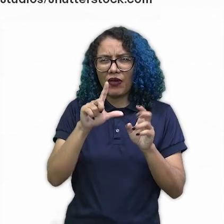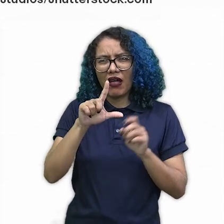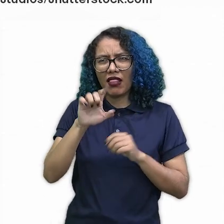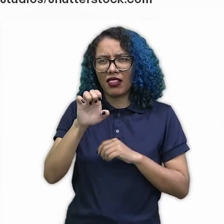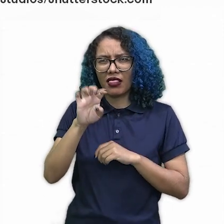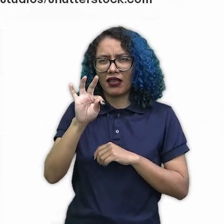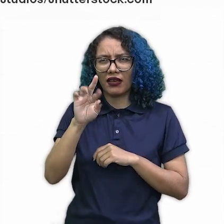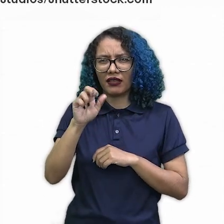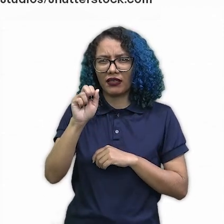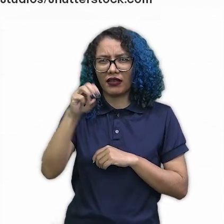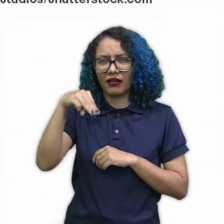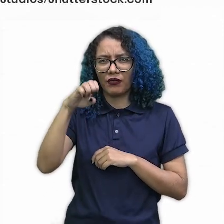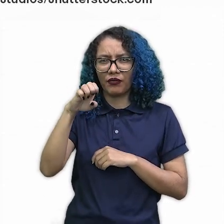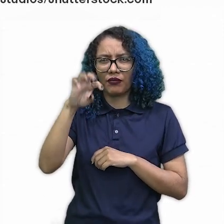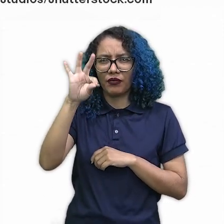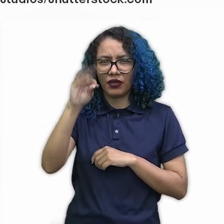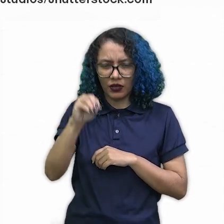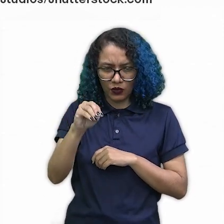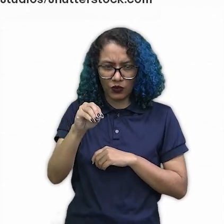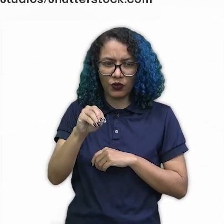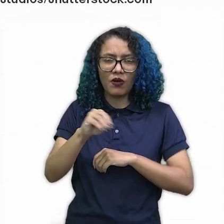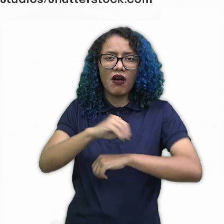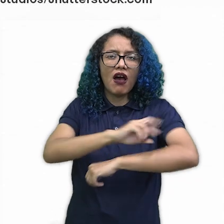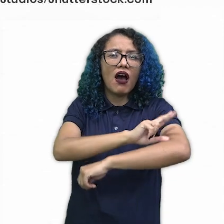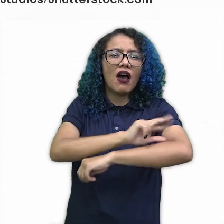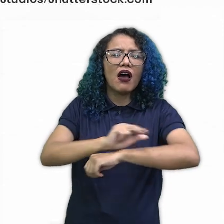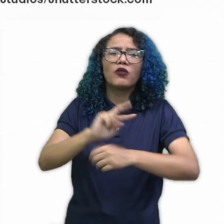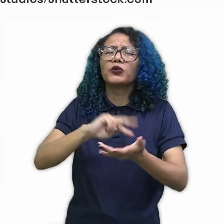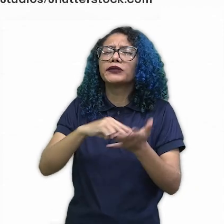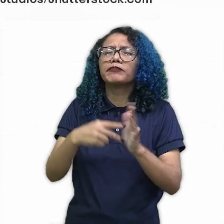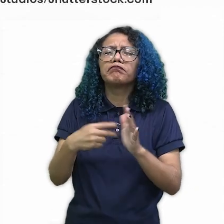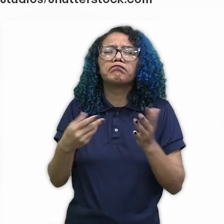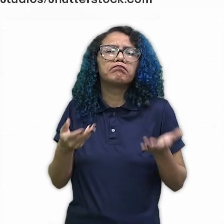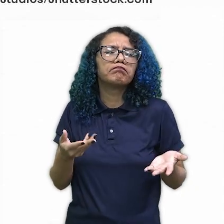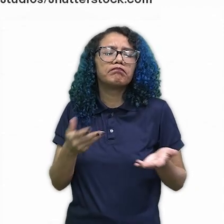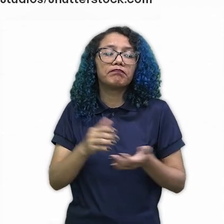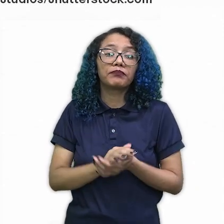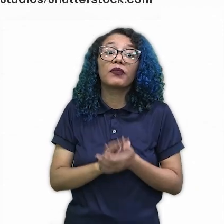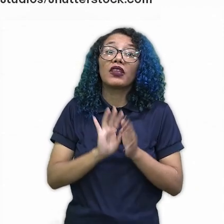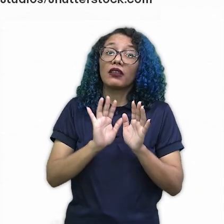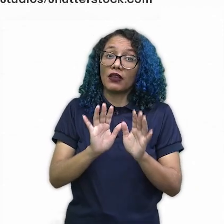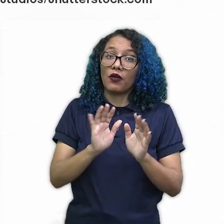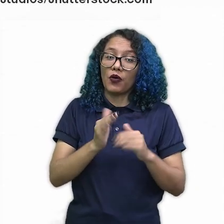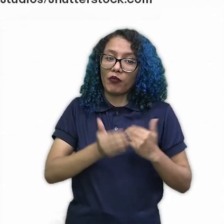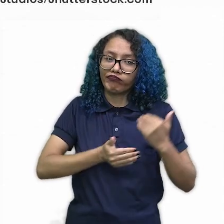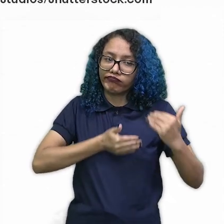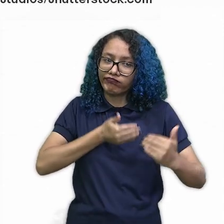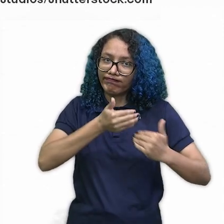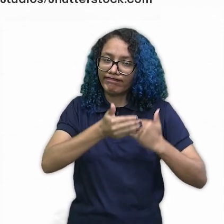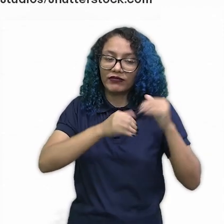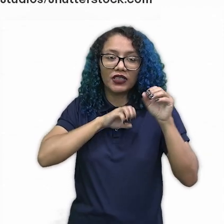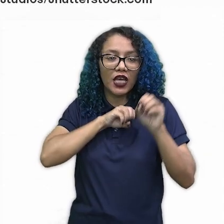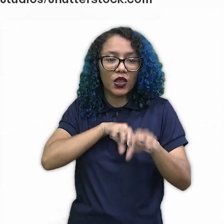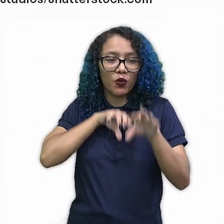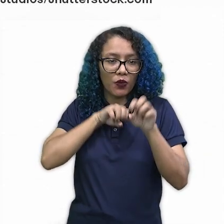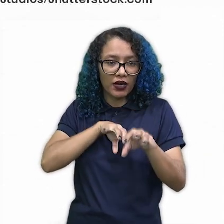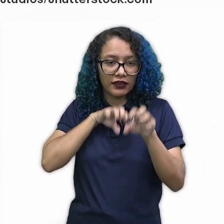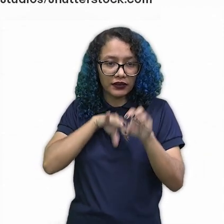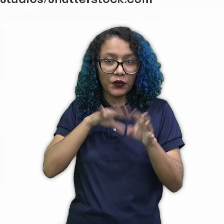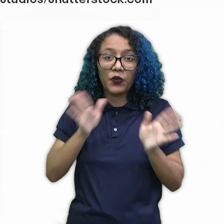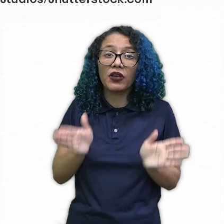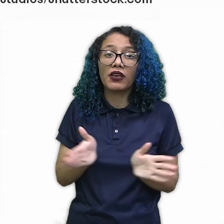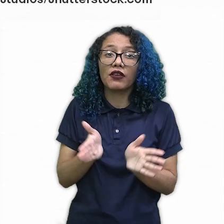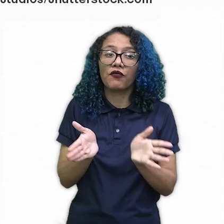racial. O que é o letramento racial? É um processo educativo, formativo,